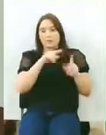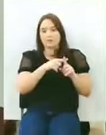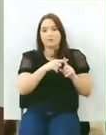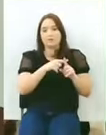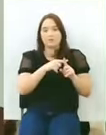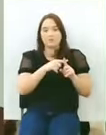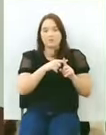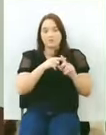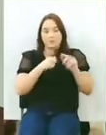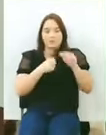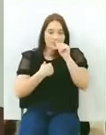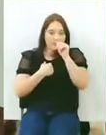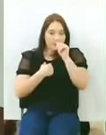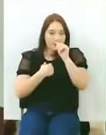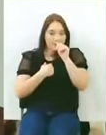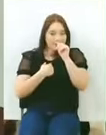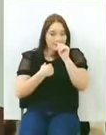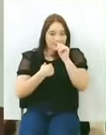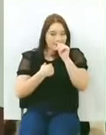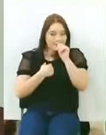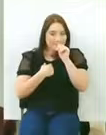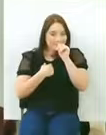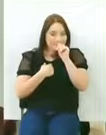prestar atenção.